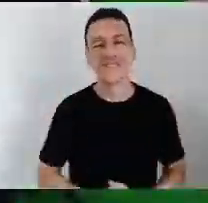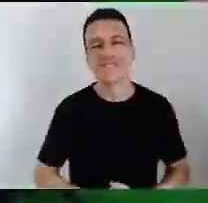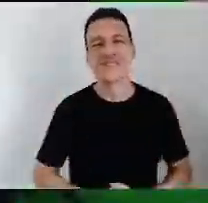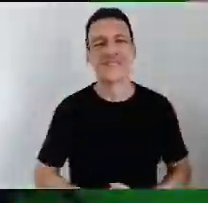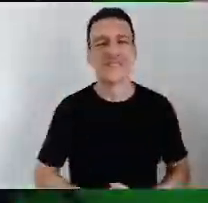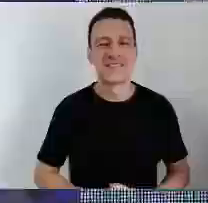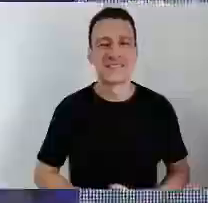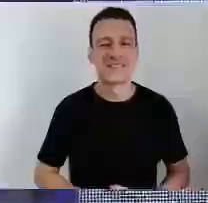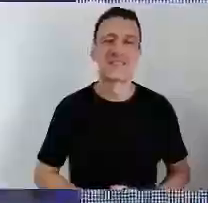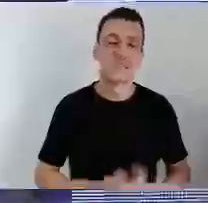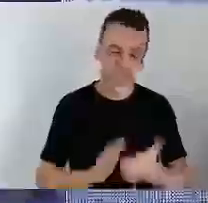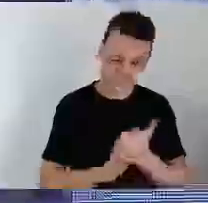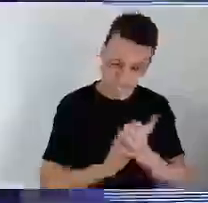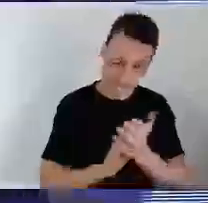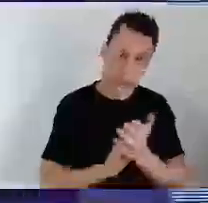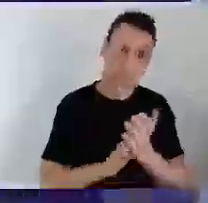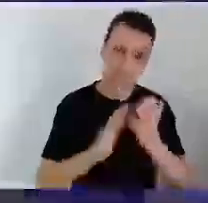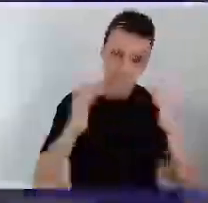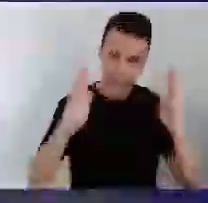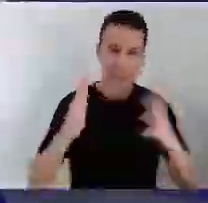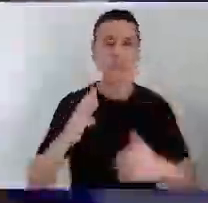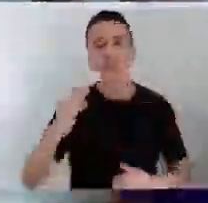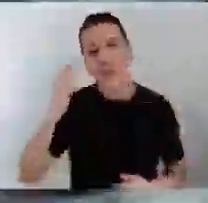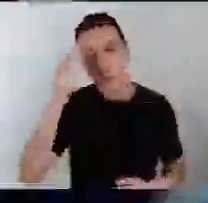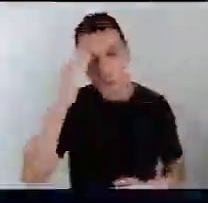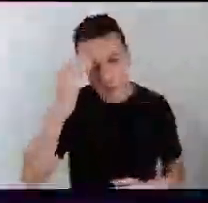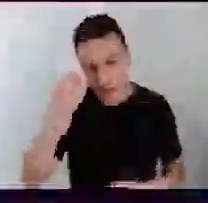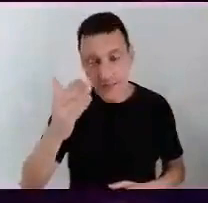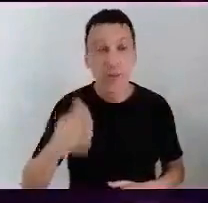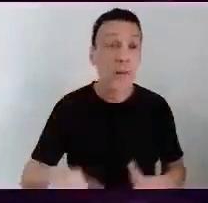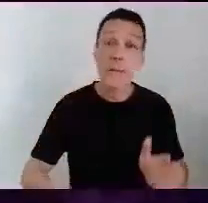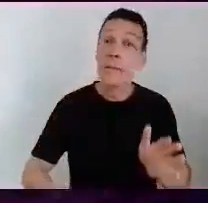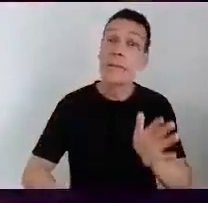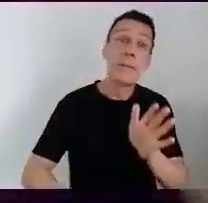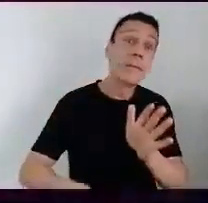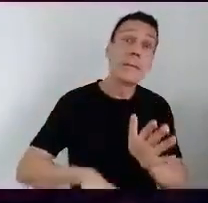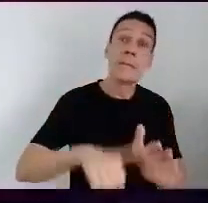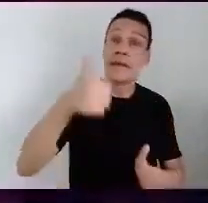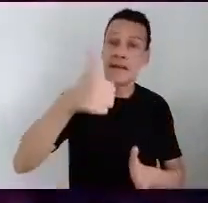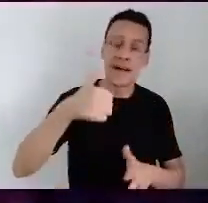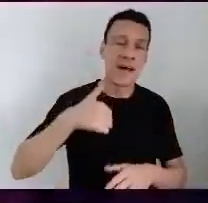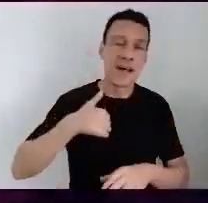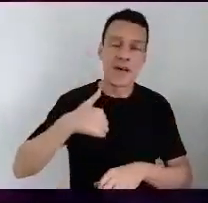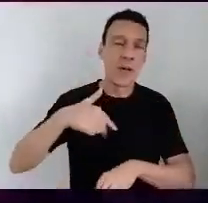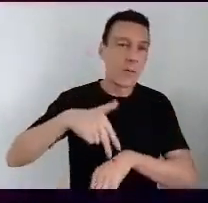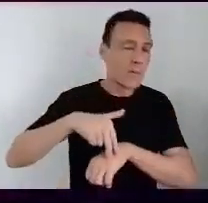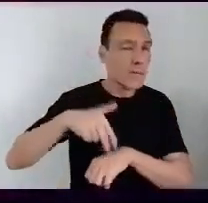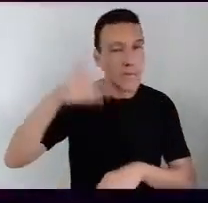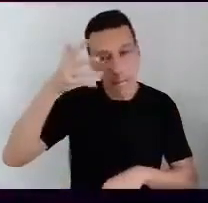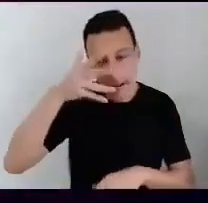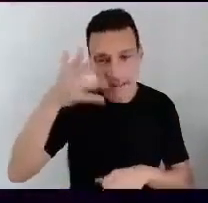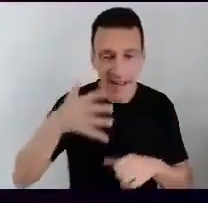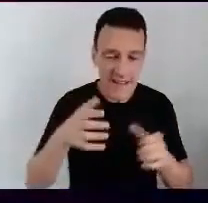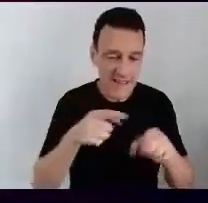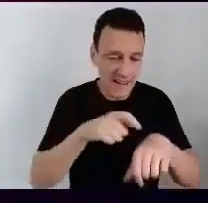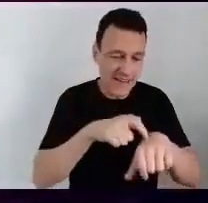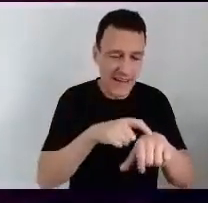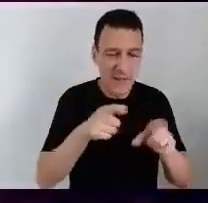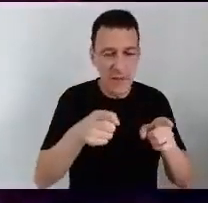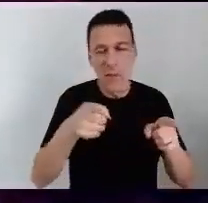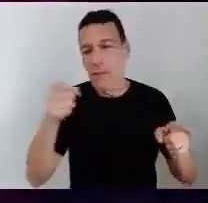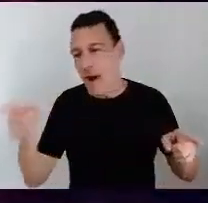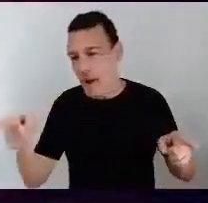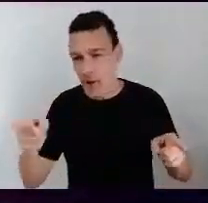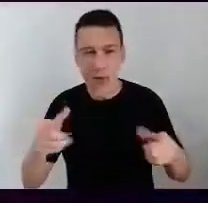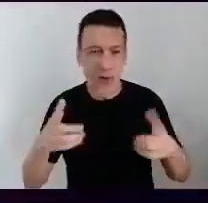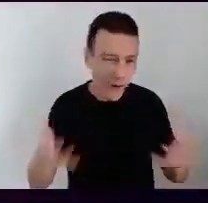Parabéns. Eu queria agradecer também, a primeira vez que eu venho fazer uma palestra um pouco maior, assim, né? A primeira vez estreia aqui no TDC, foi muito